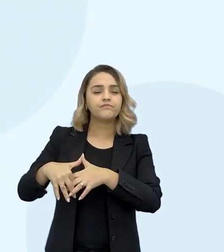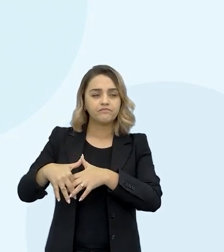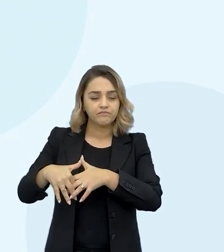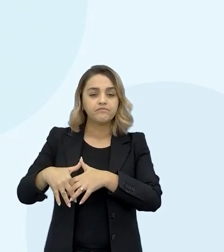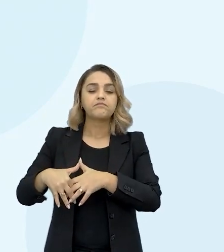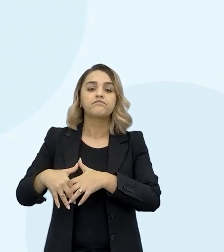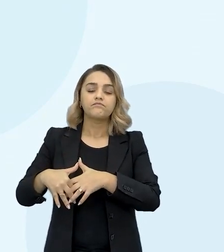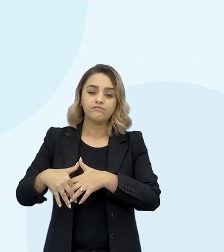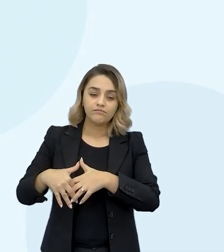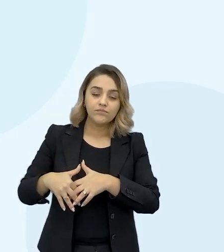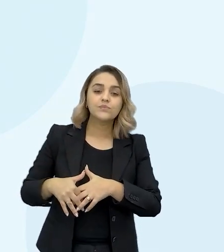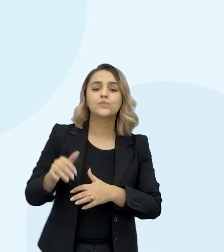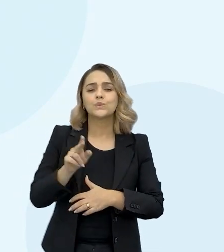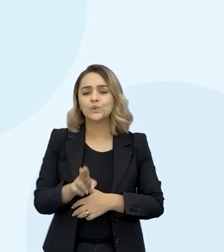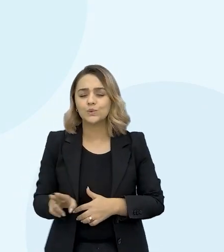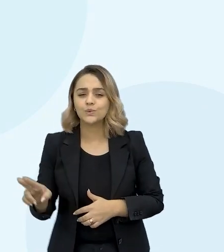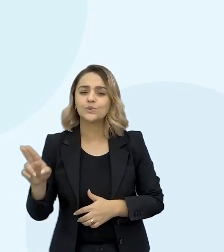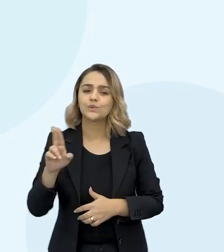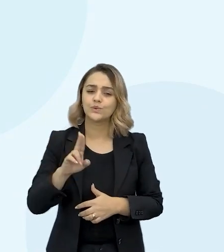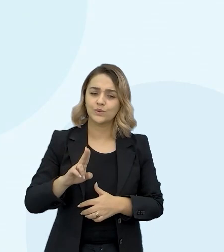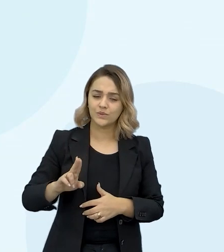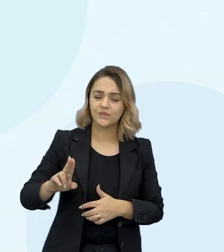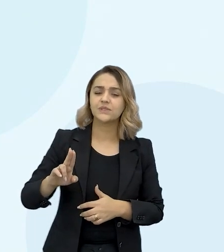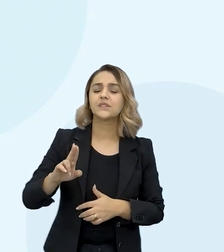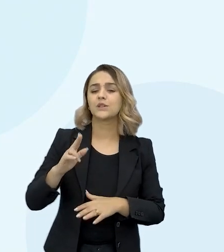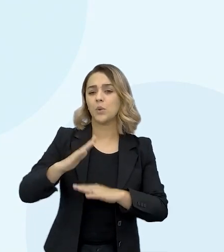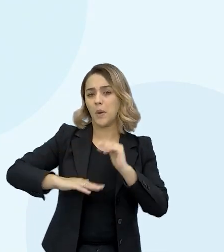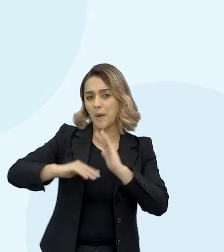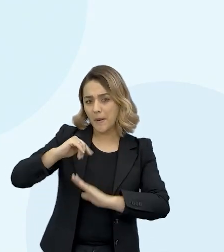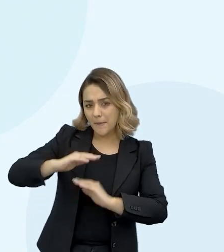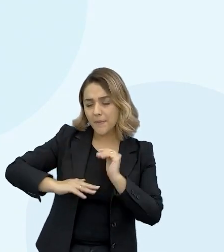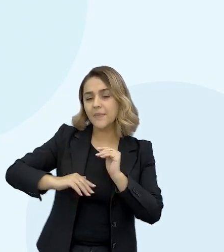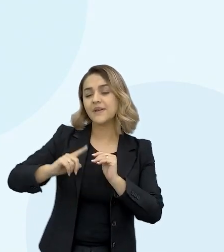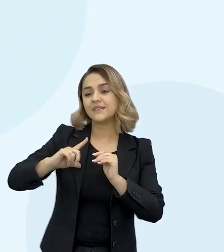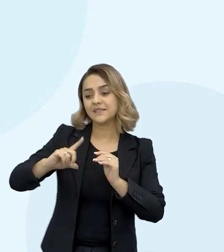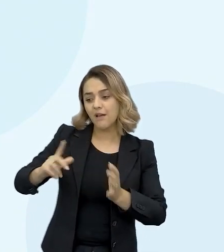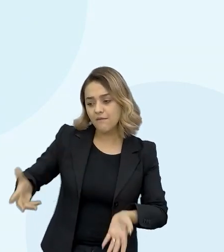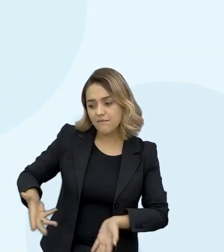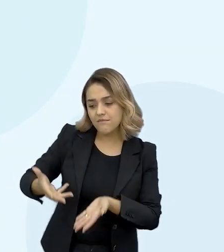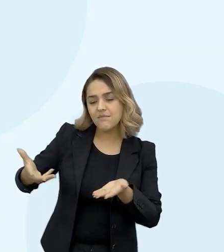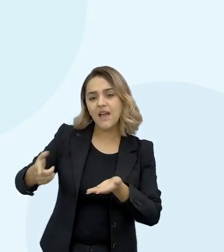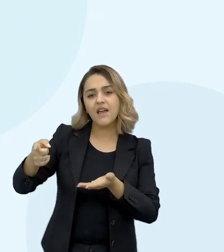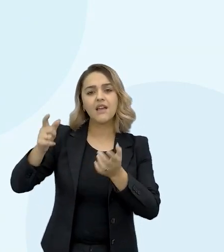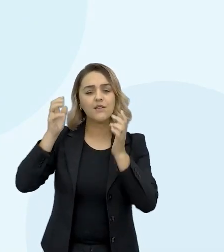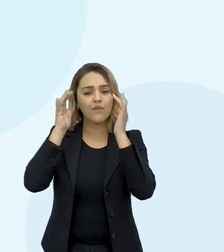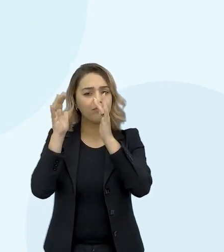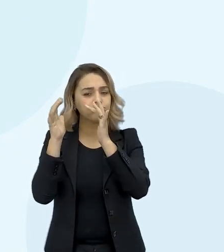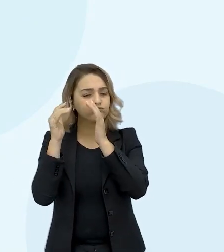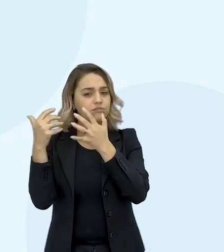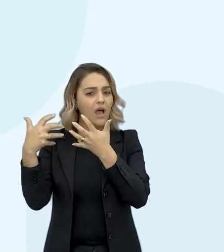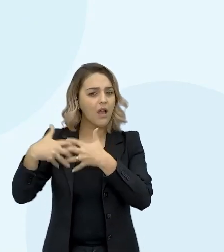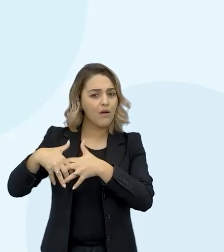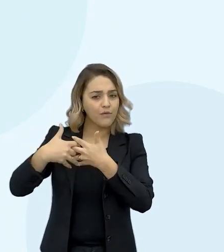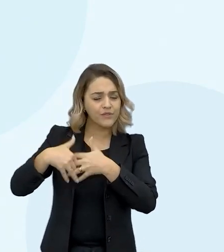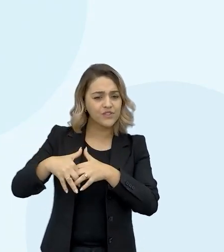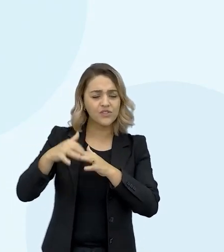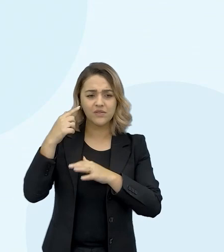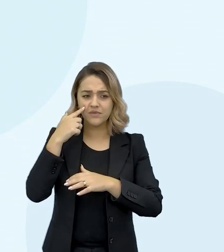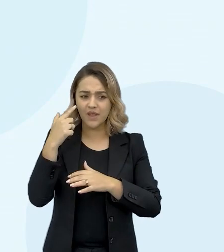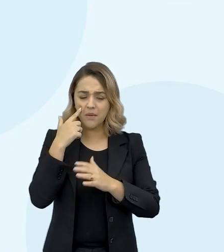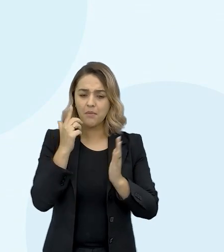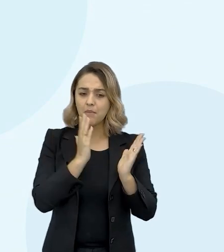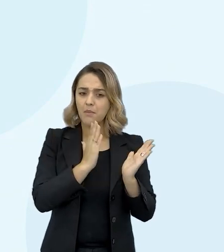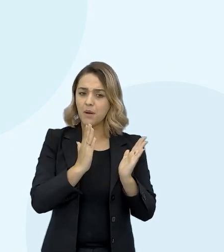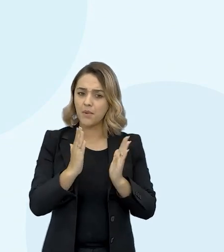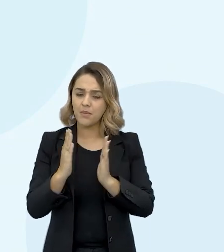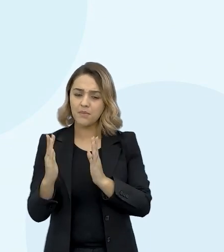pela prática, né, levando ao estudante a refletir o seu processo, olhando as etapas, as dificuldades e desafios que existem